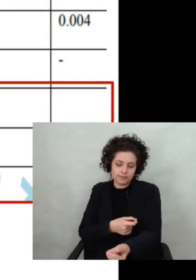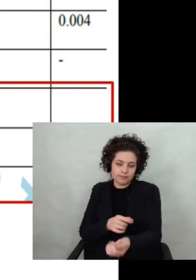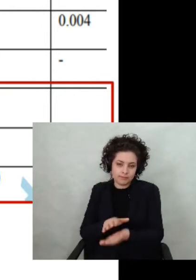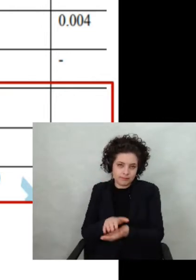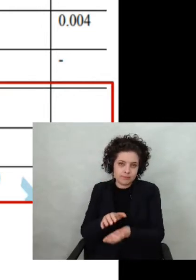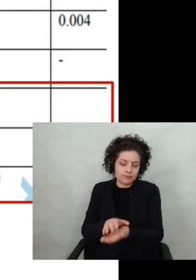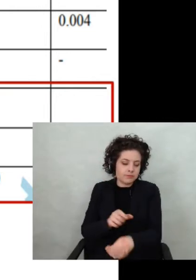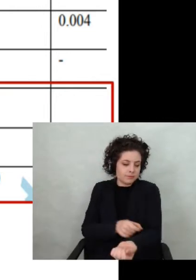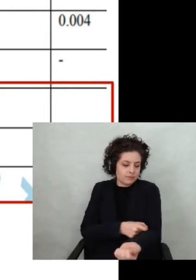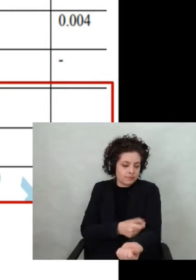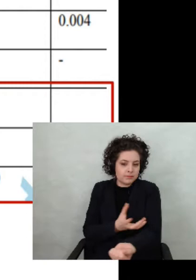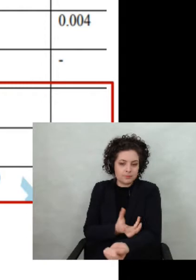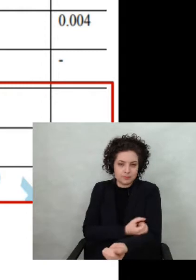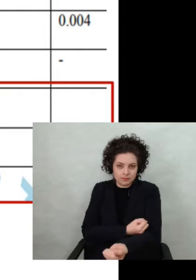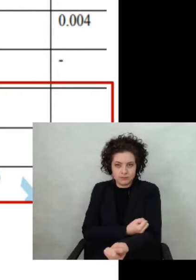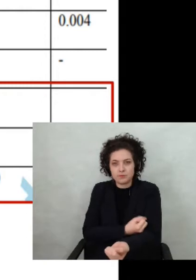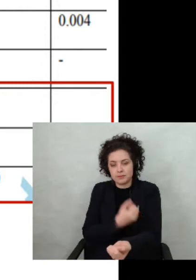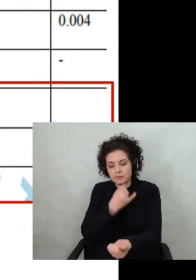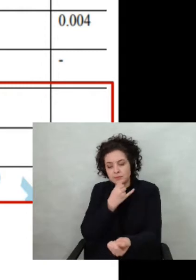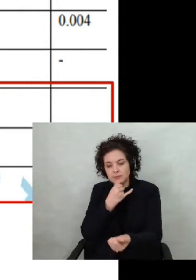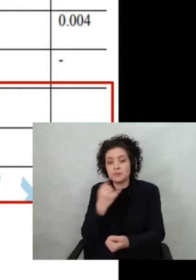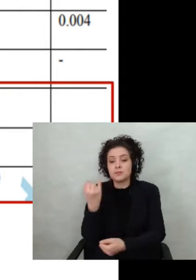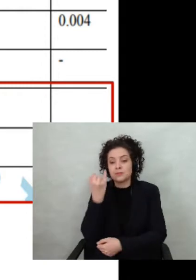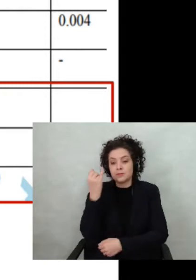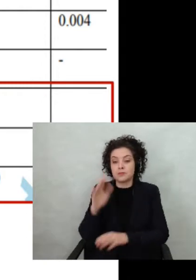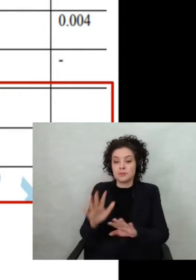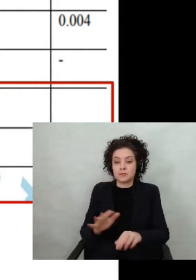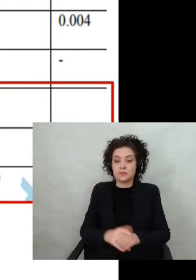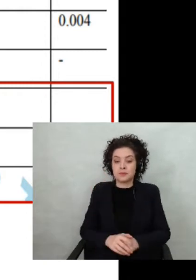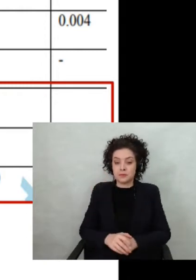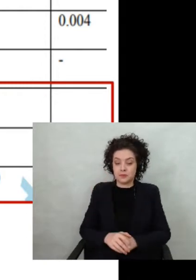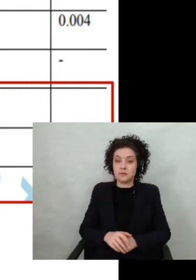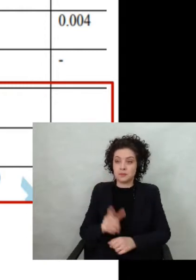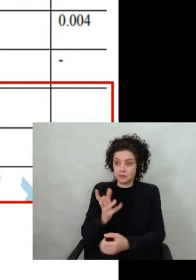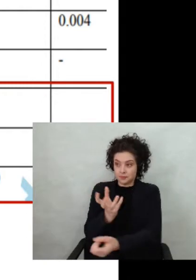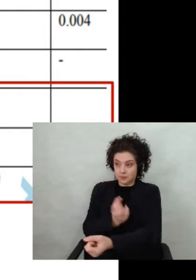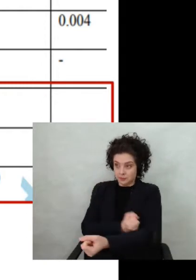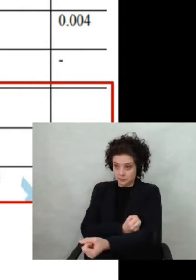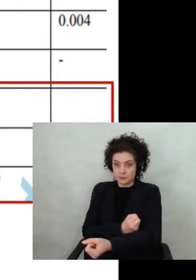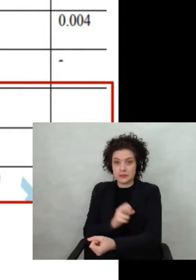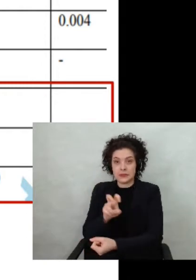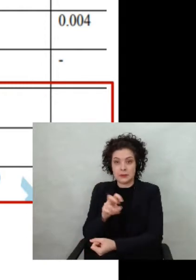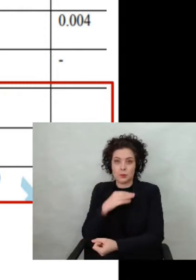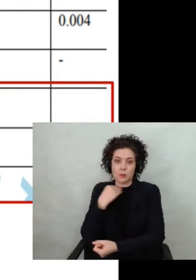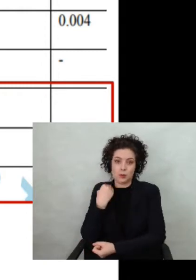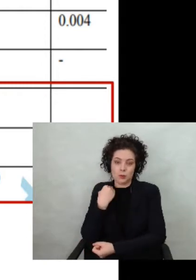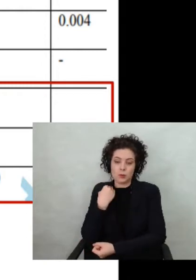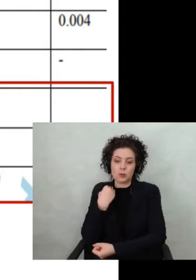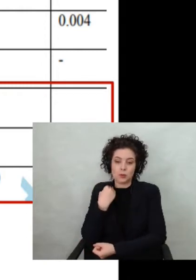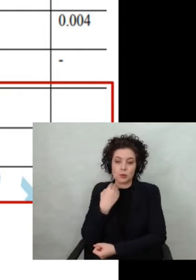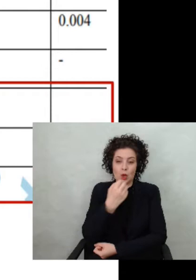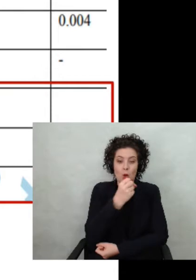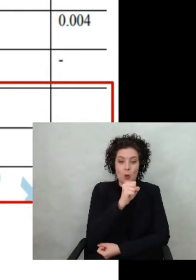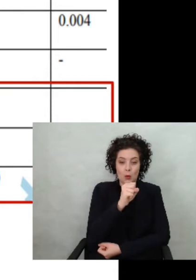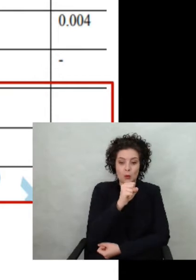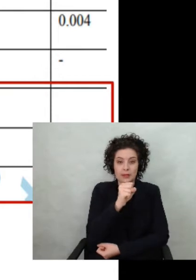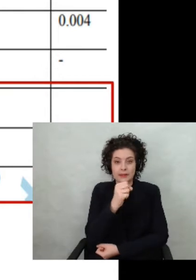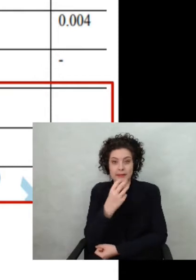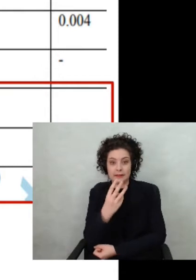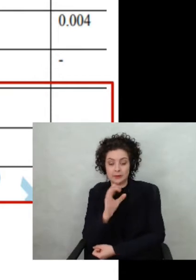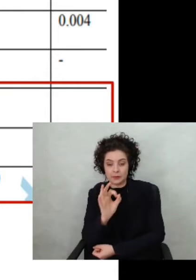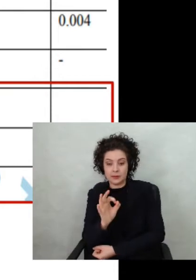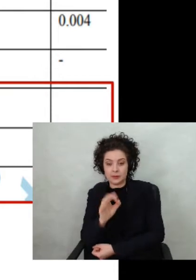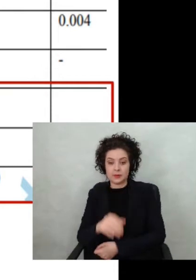informação importante. Dos indivíduos que receberam plasma, 5 morreram, ou seja, 83%. Mas todos